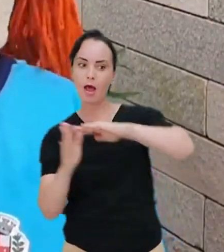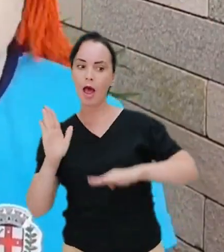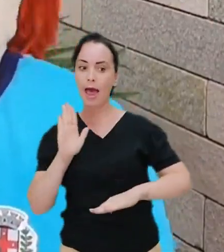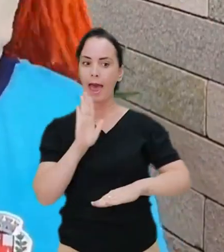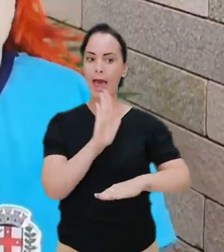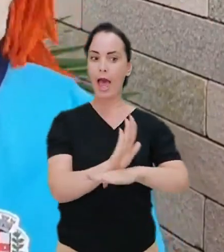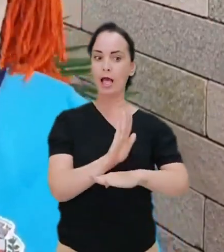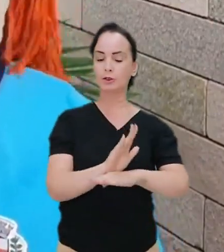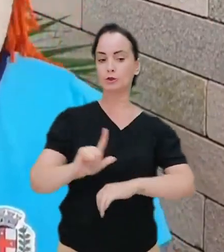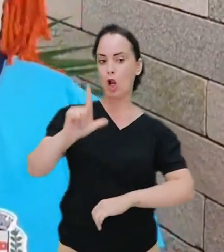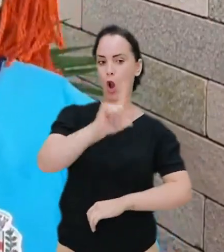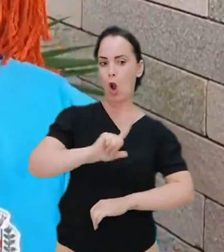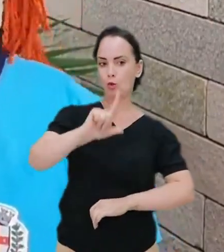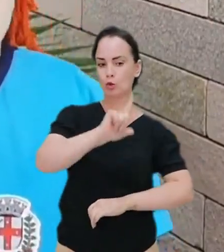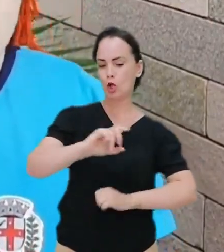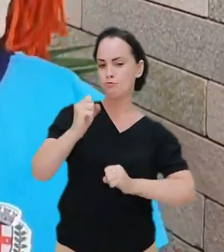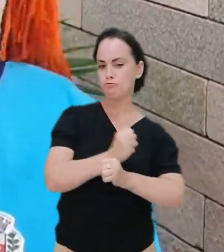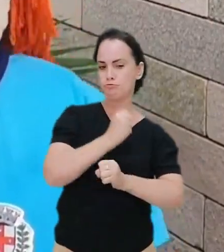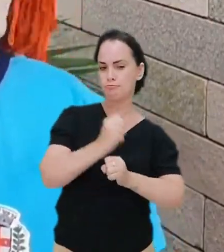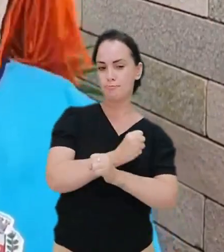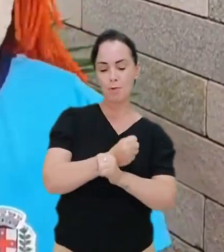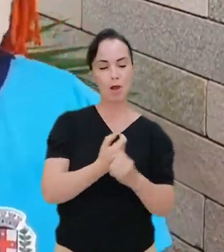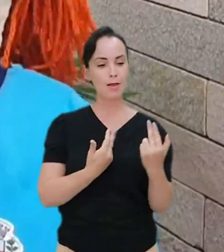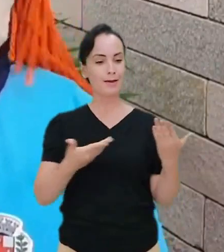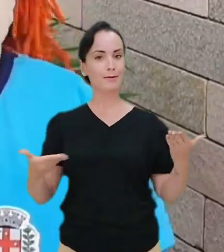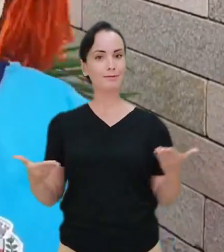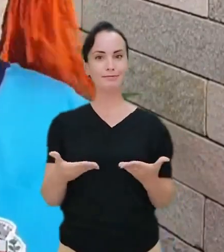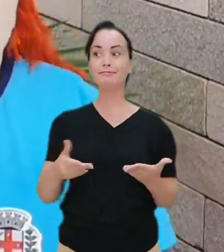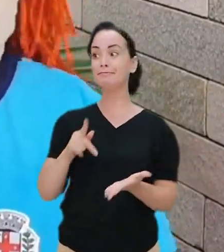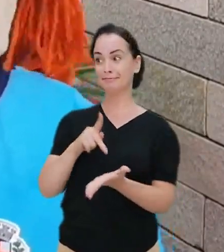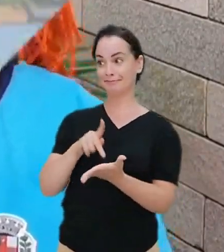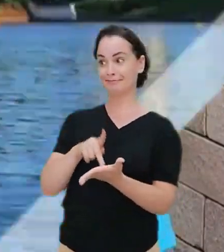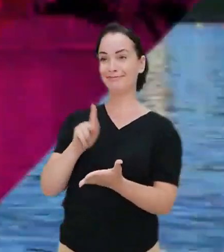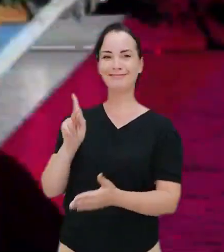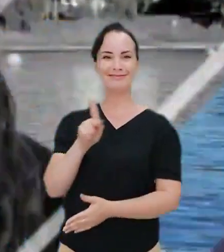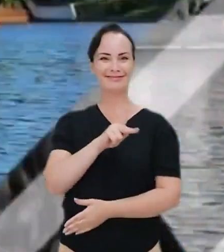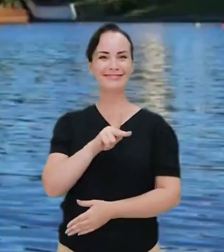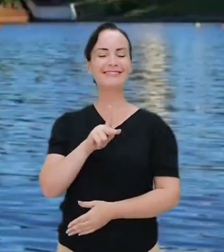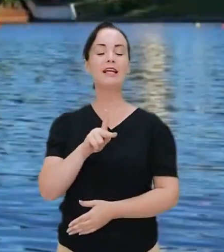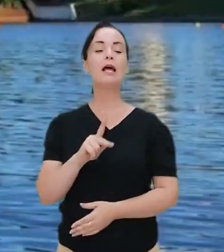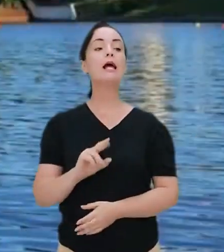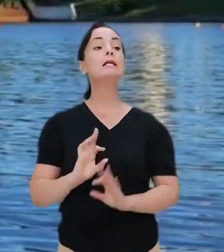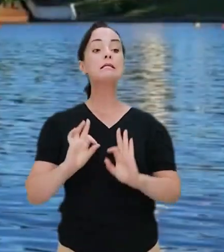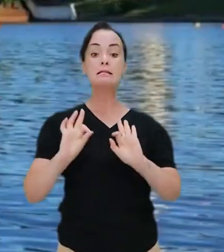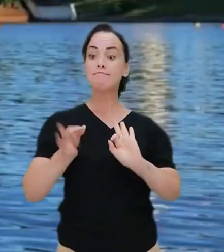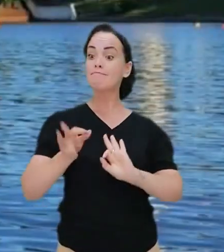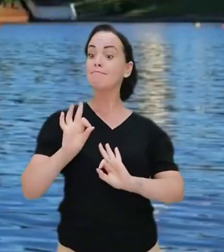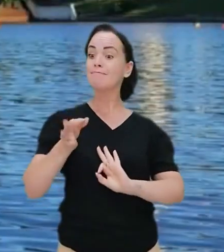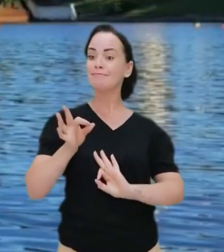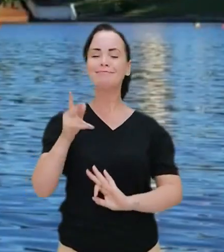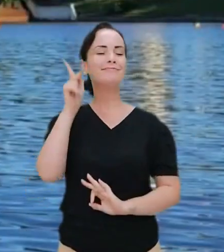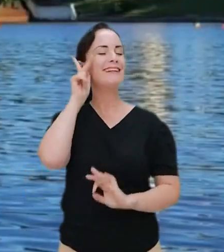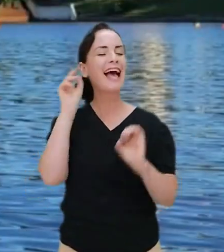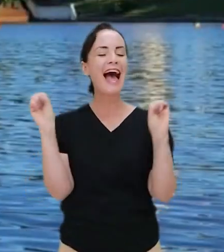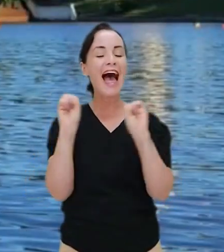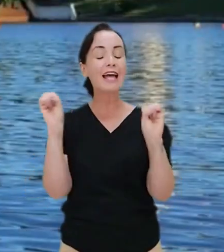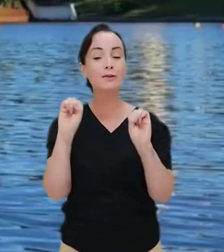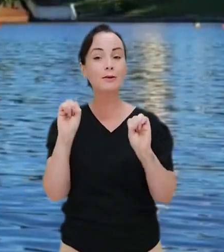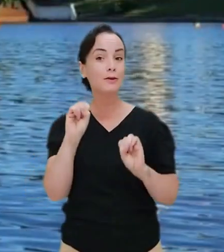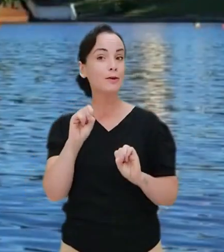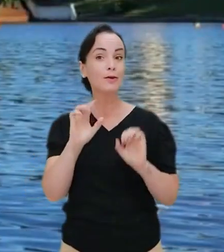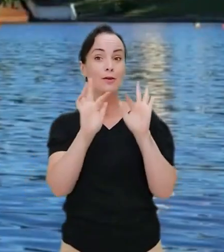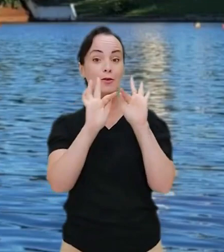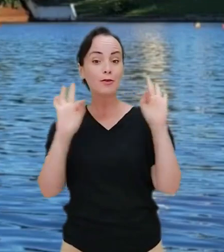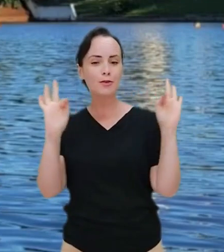para Londrina ser o que ela é hoje. Não é mesmo, Teacher Edline? Adorei essa frase, Kate.